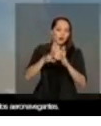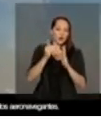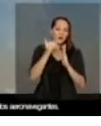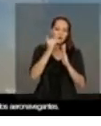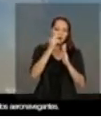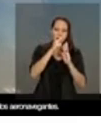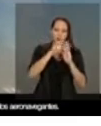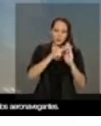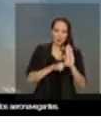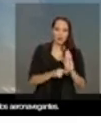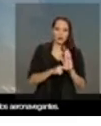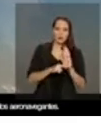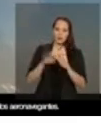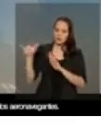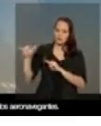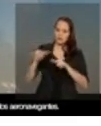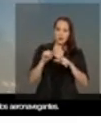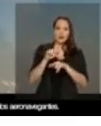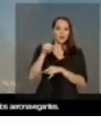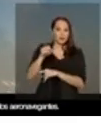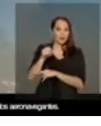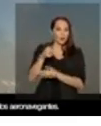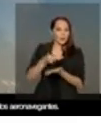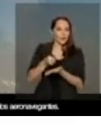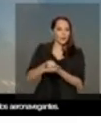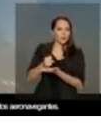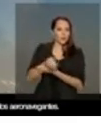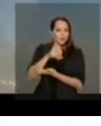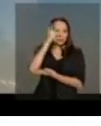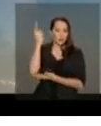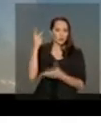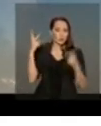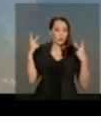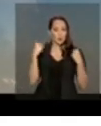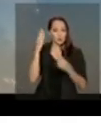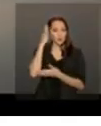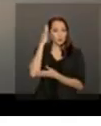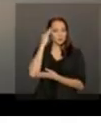tráfego aéreo de conhecimento obrigatório dos aeronavegantes.